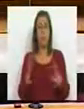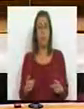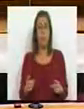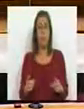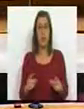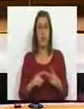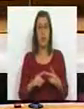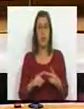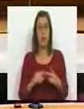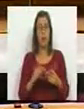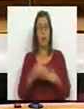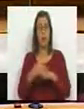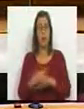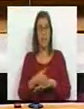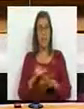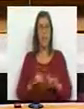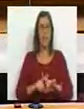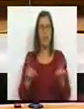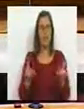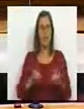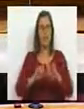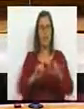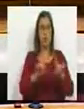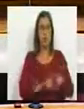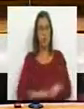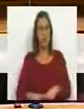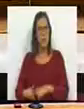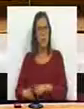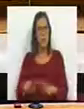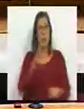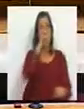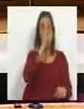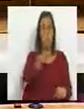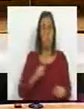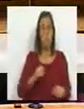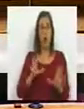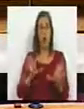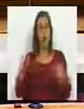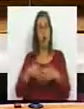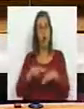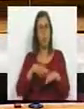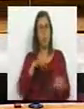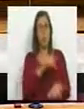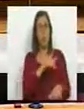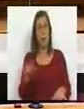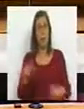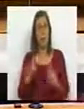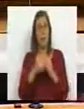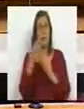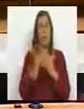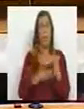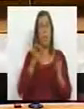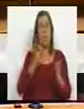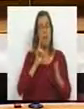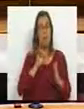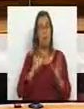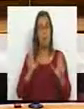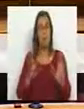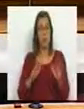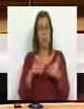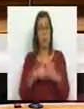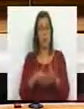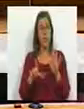porque acesso diferente e diferenciado do Governo face aos grupos parlamentares de documentos que são importantes